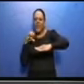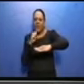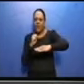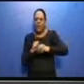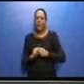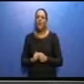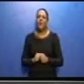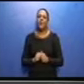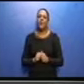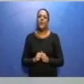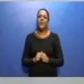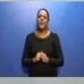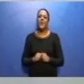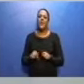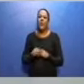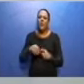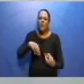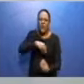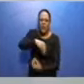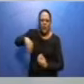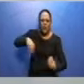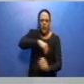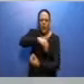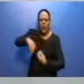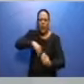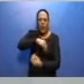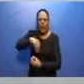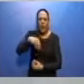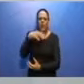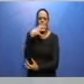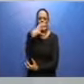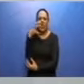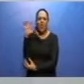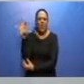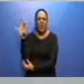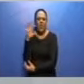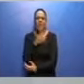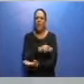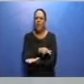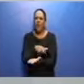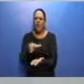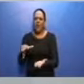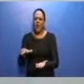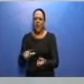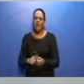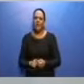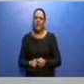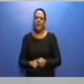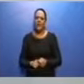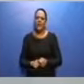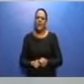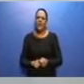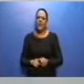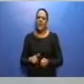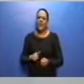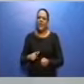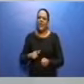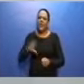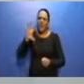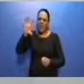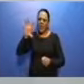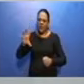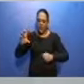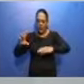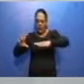uma combinação de vários fatores que vai determinar o clima. Então, nós temos aí regiões que estão próximas da linha do Equador. Então,